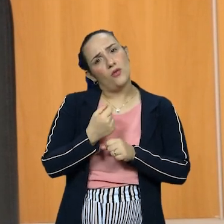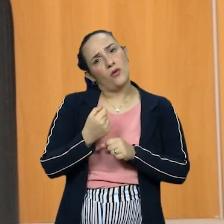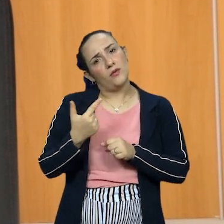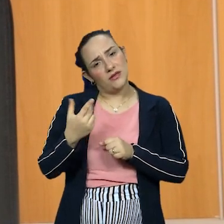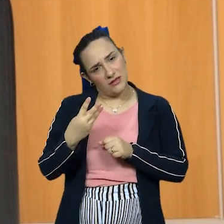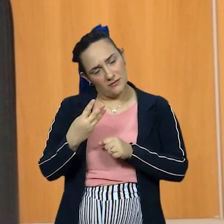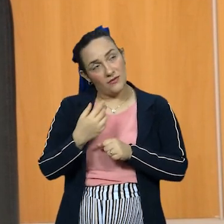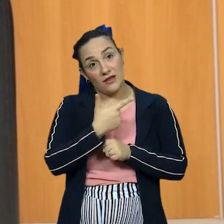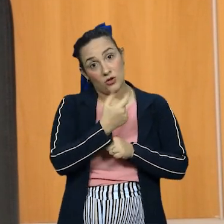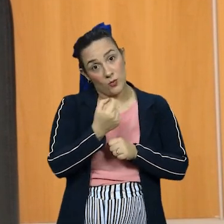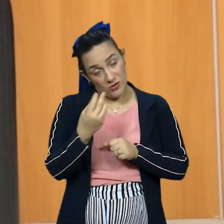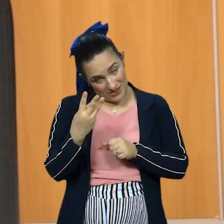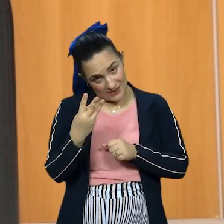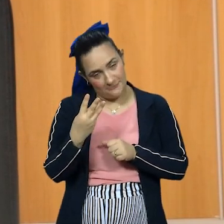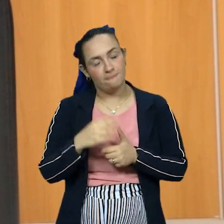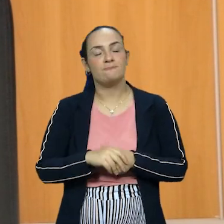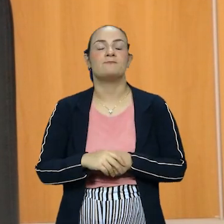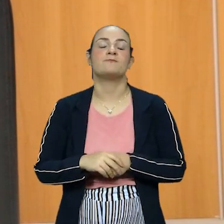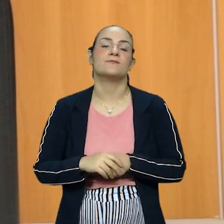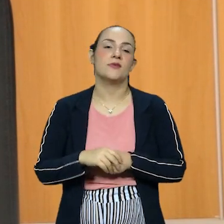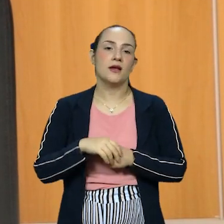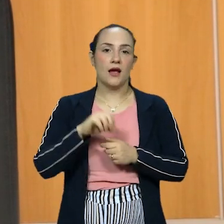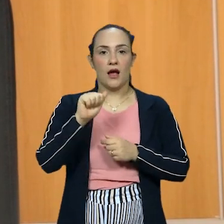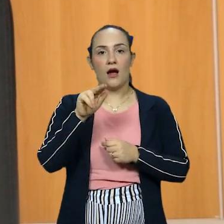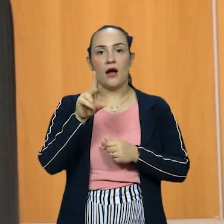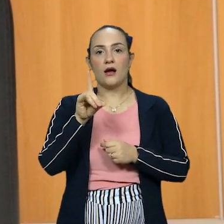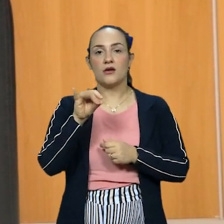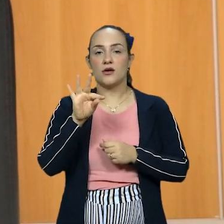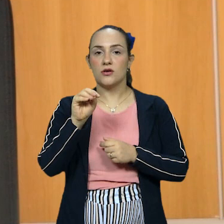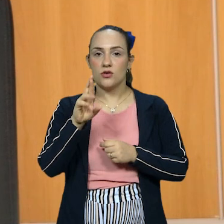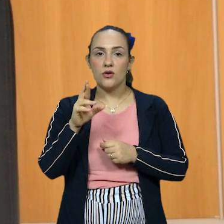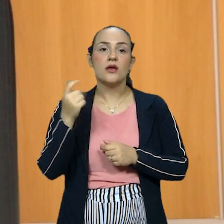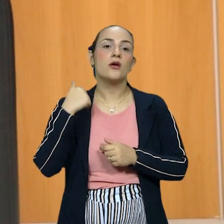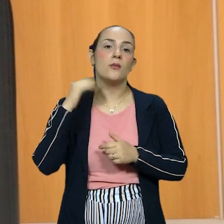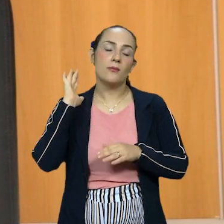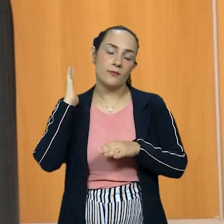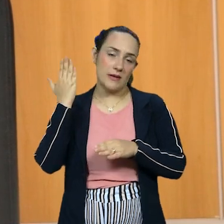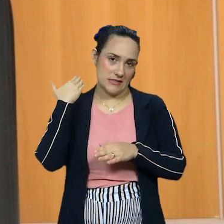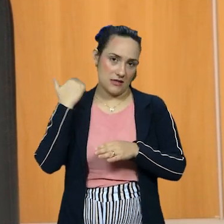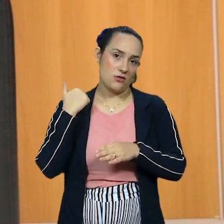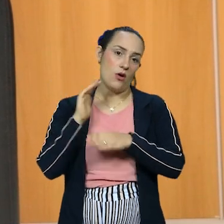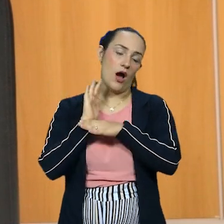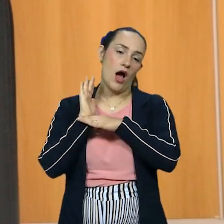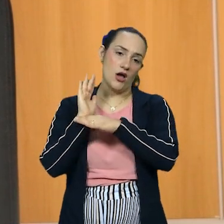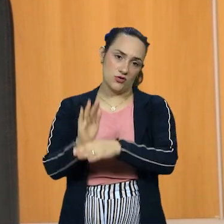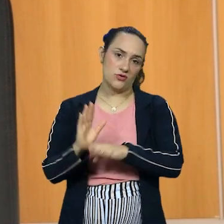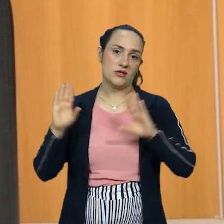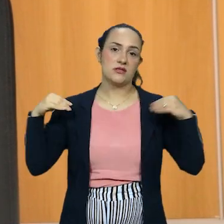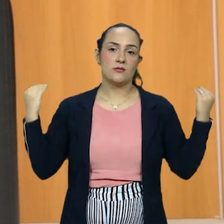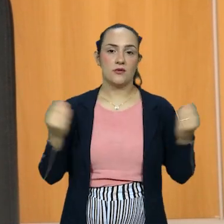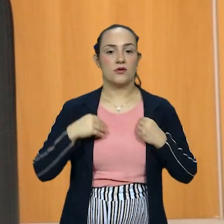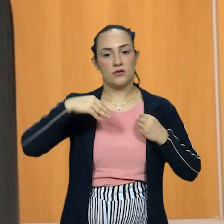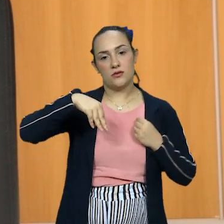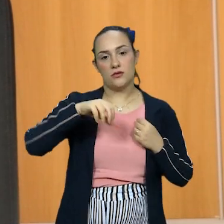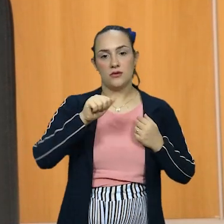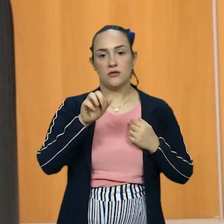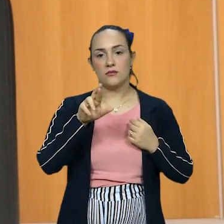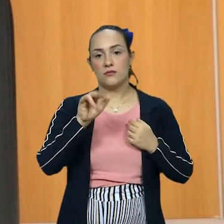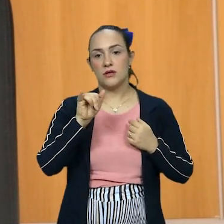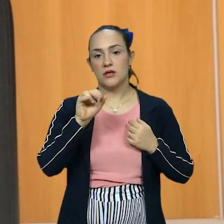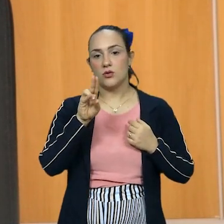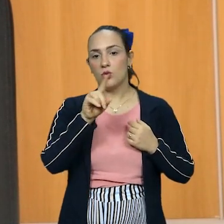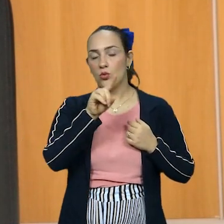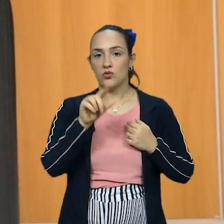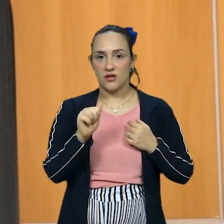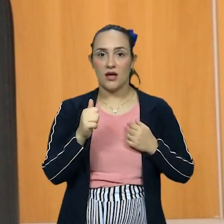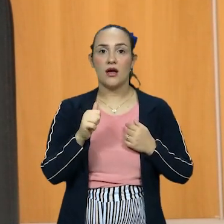desde 2003, inicialmente como juiz auxiliar da desembargadora Marilza. Depois de 2007 ela veio